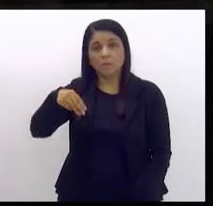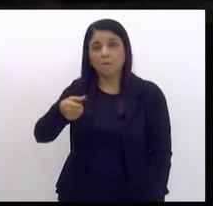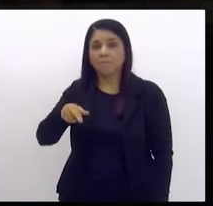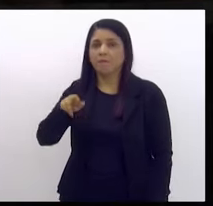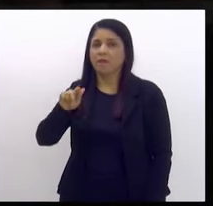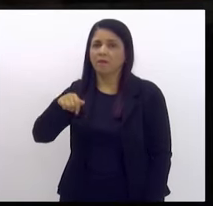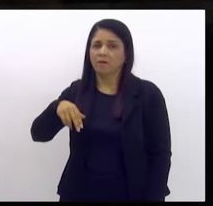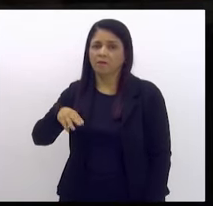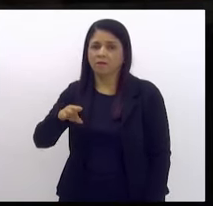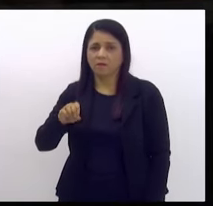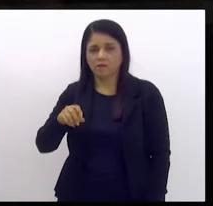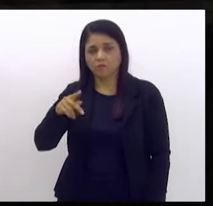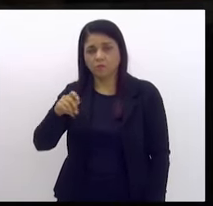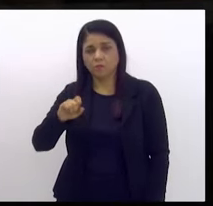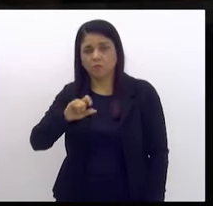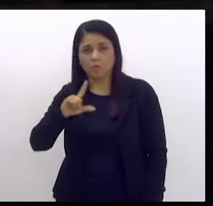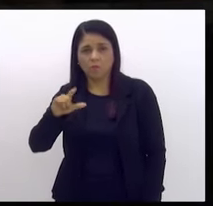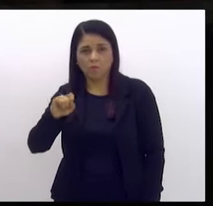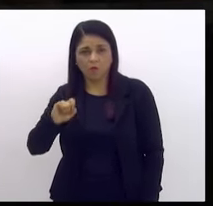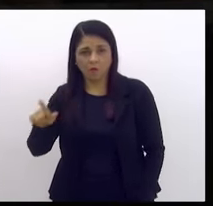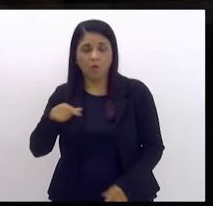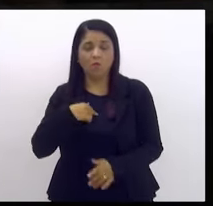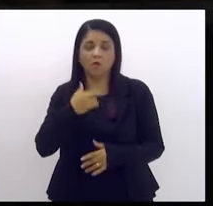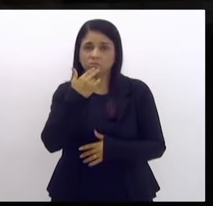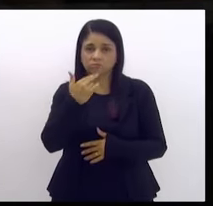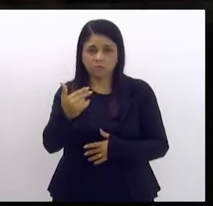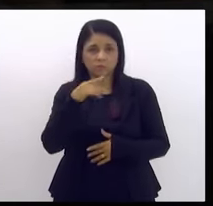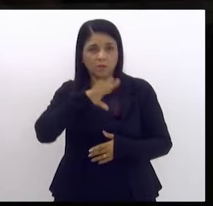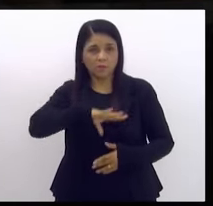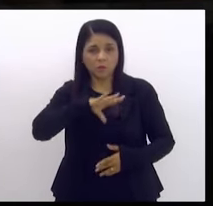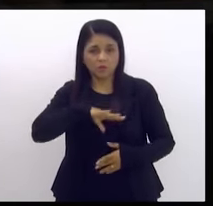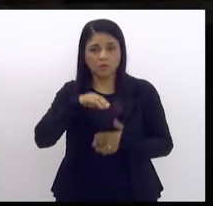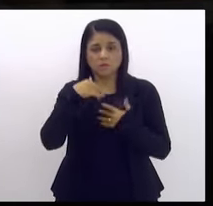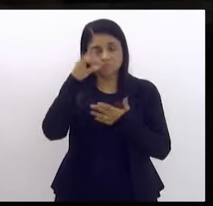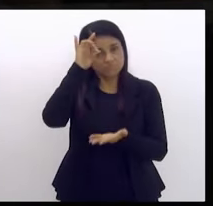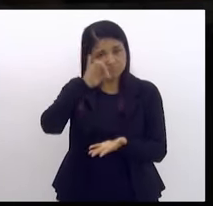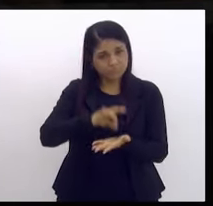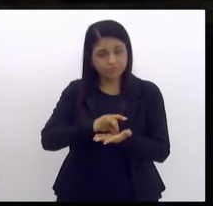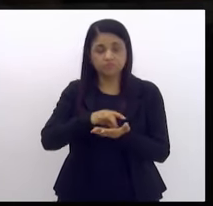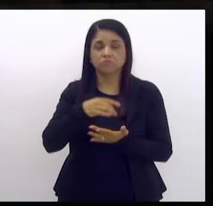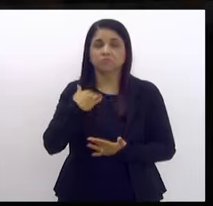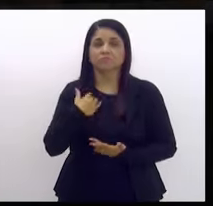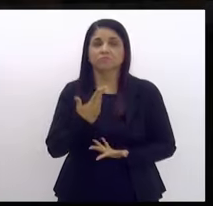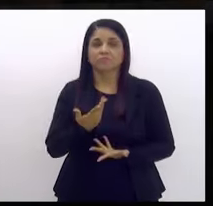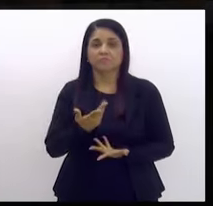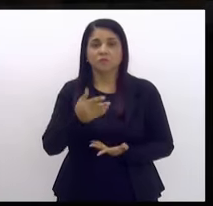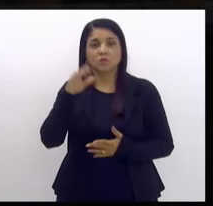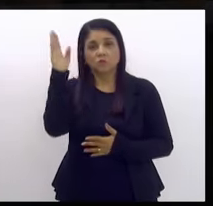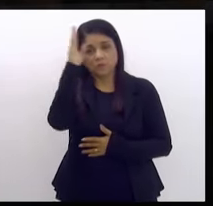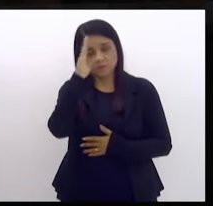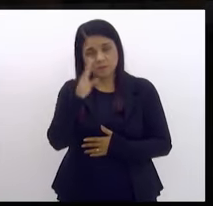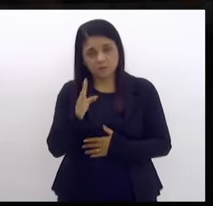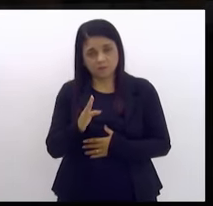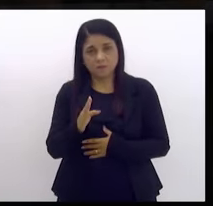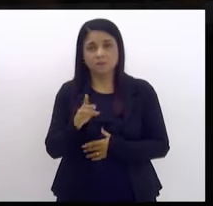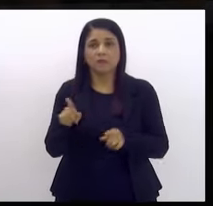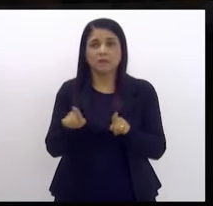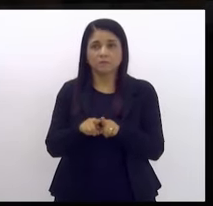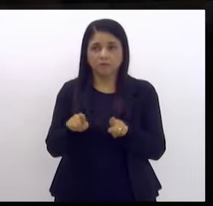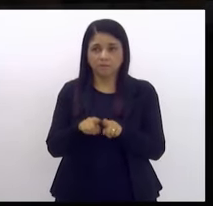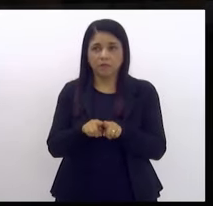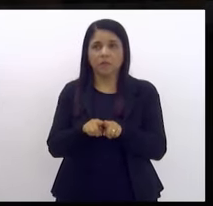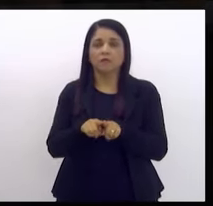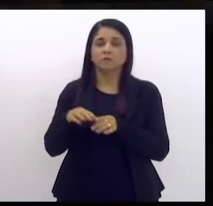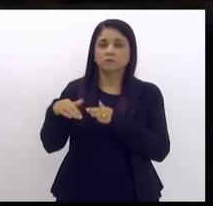instituir a língua portuguesa como língua oficial falada aqui no território nacional, no Brasil, também